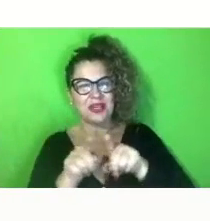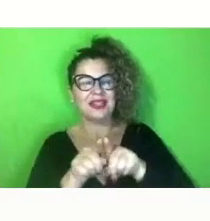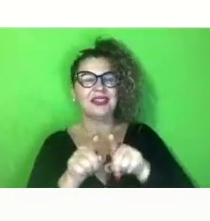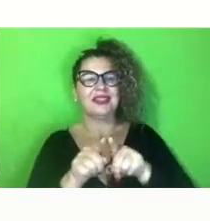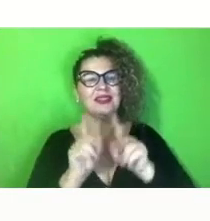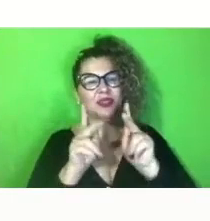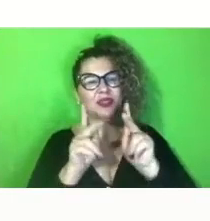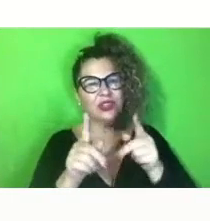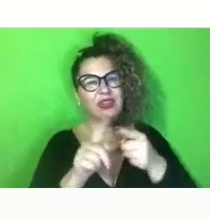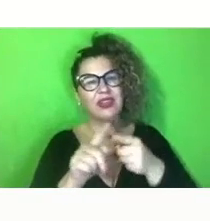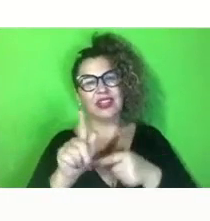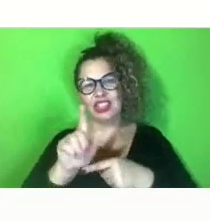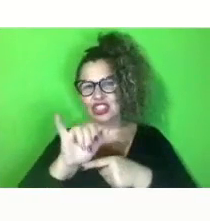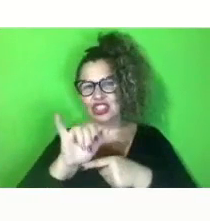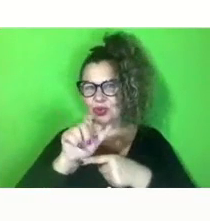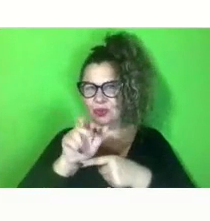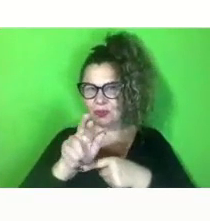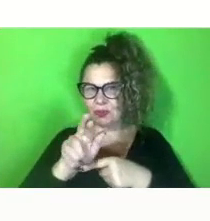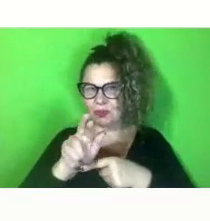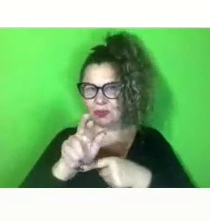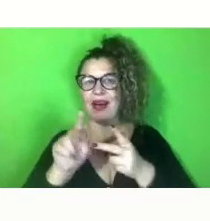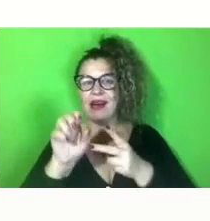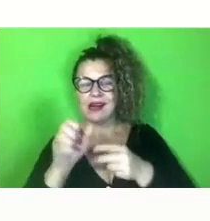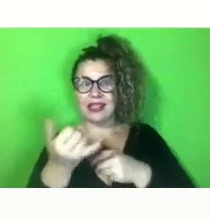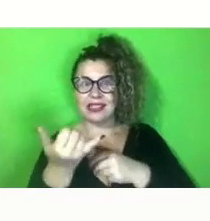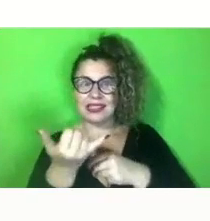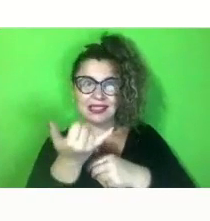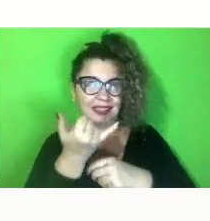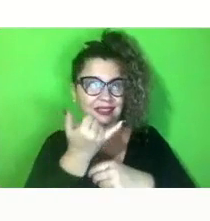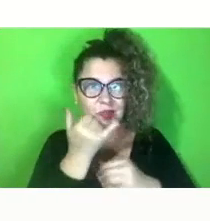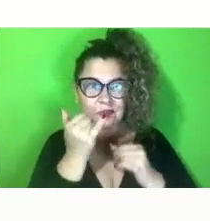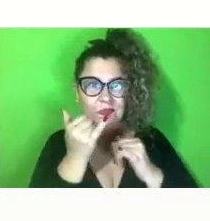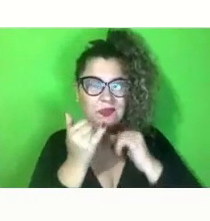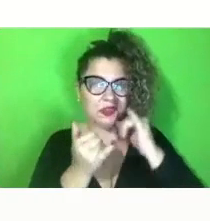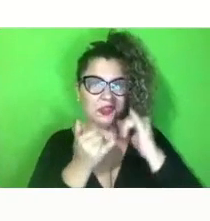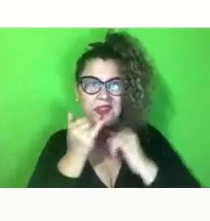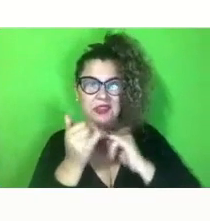Vocês me desculpem aí, mas aconteceu alguma coisa com a internet, não sei bem o que foi.